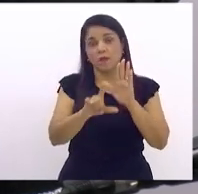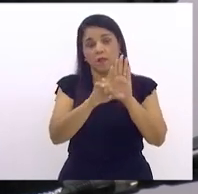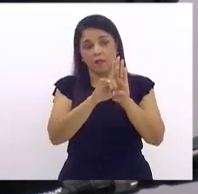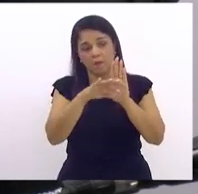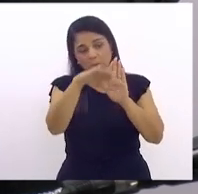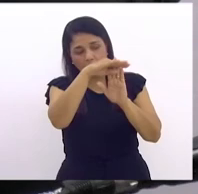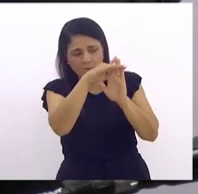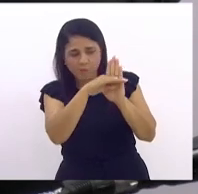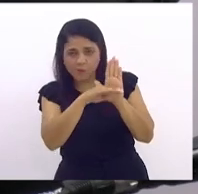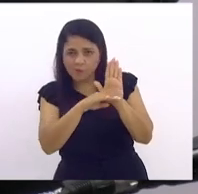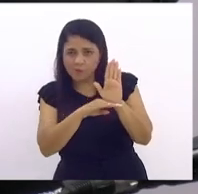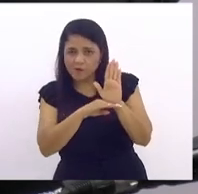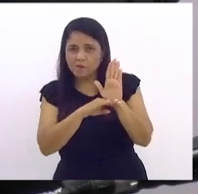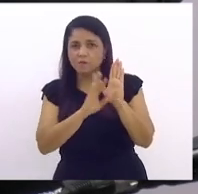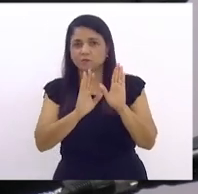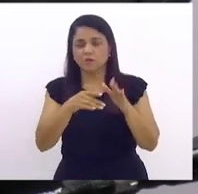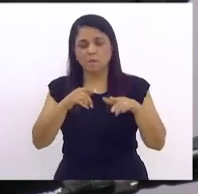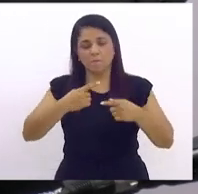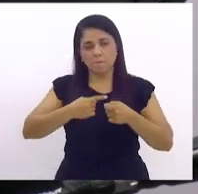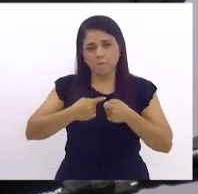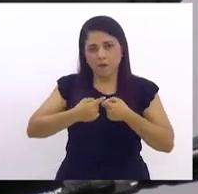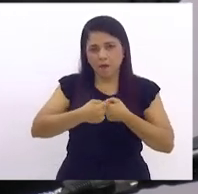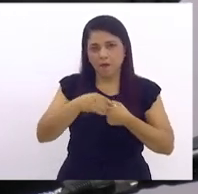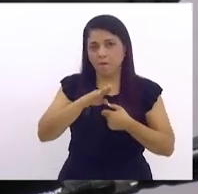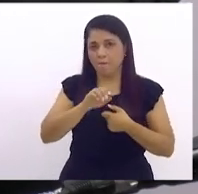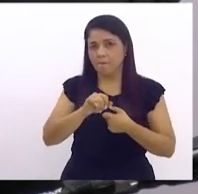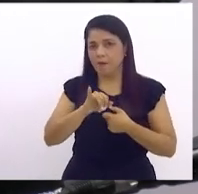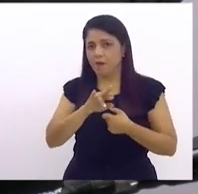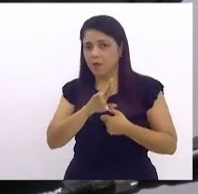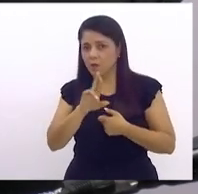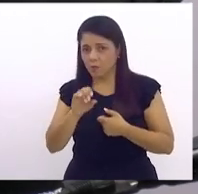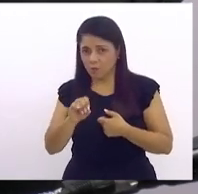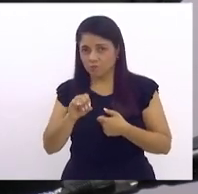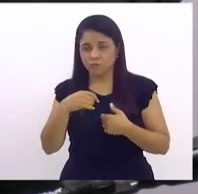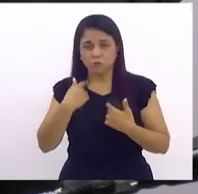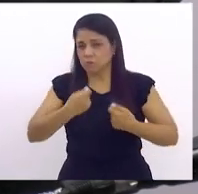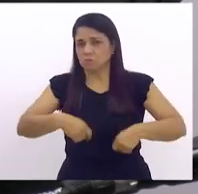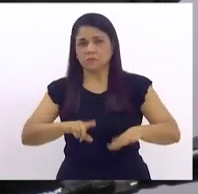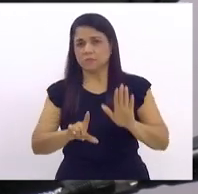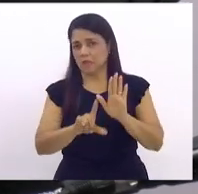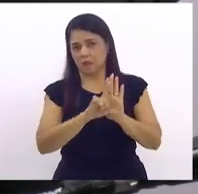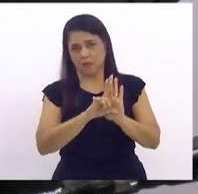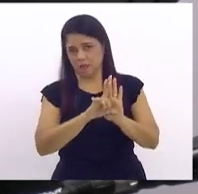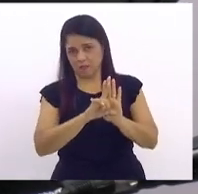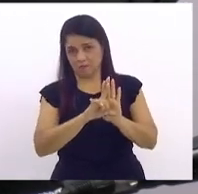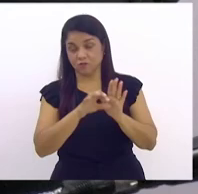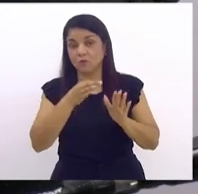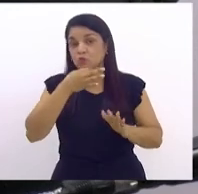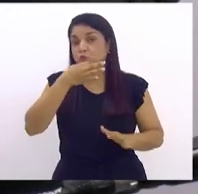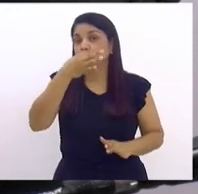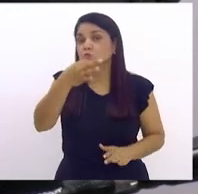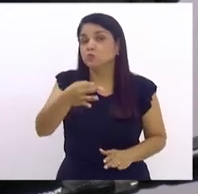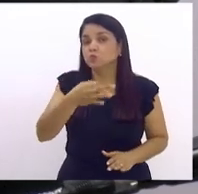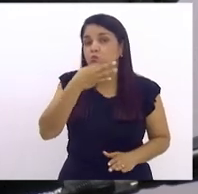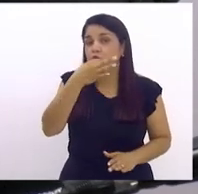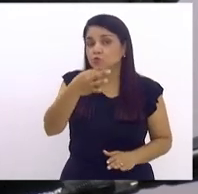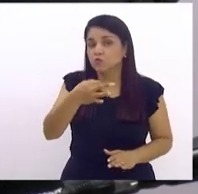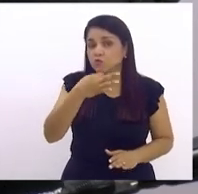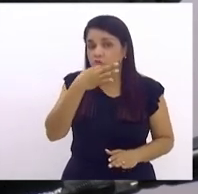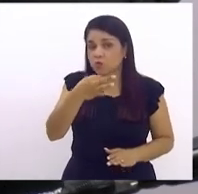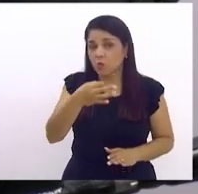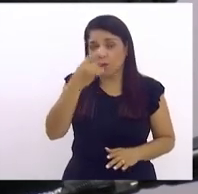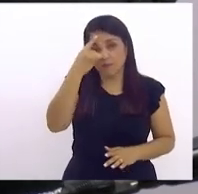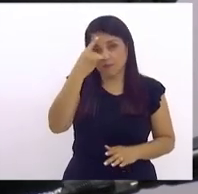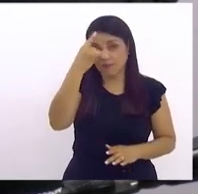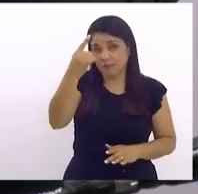que já existe para um determinado bairro, ou uma ação simples. Não precisa de lei. Não precisa de lei, é só uma sugestão, uma ideia,